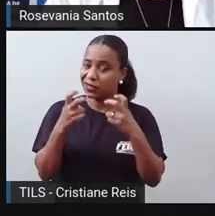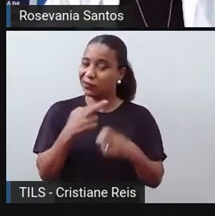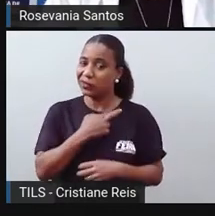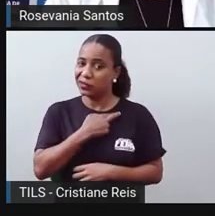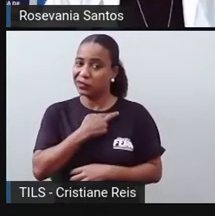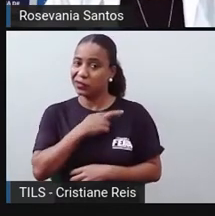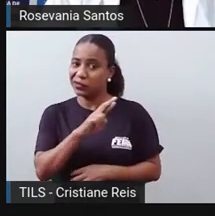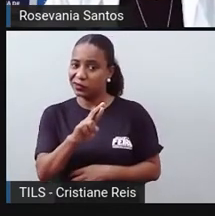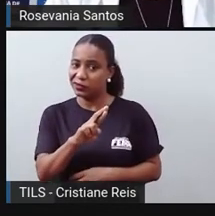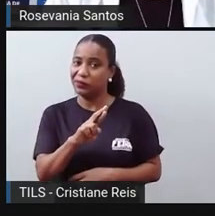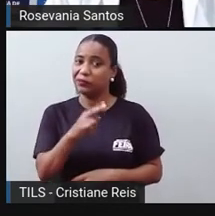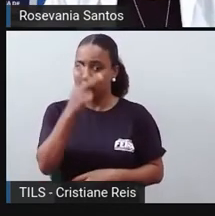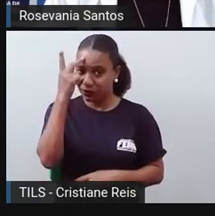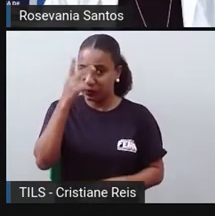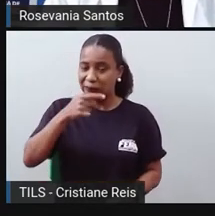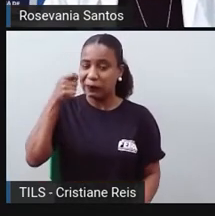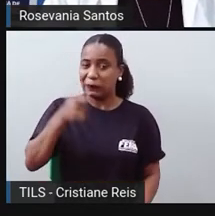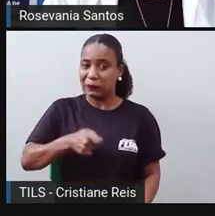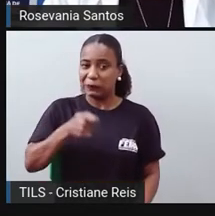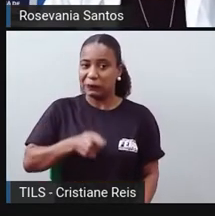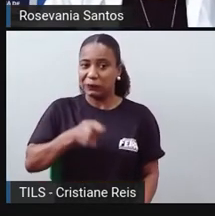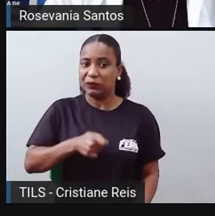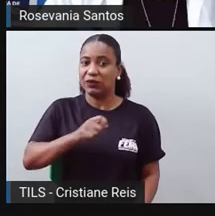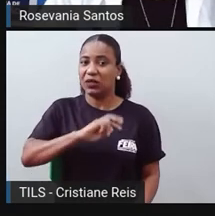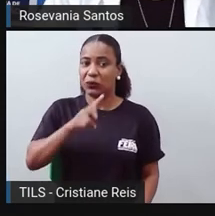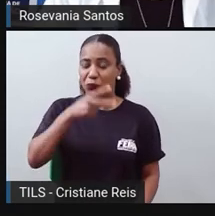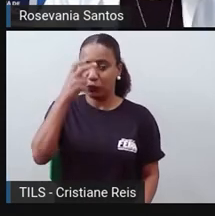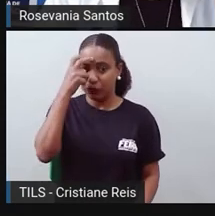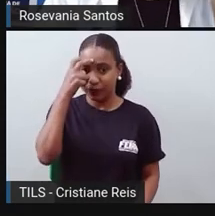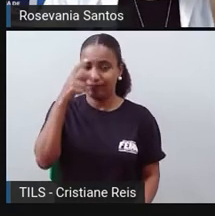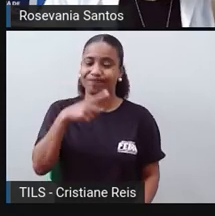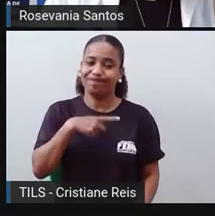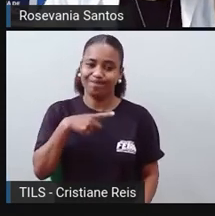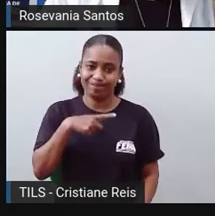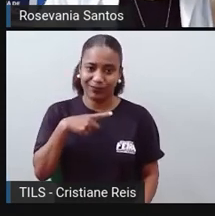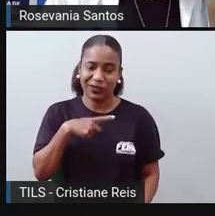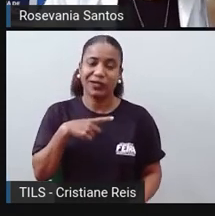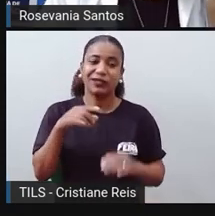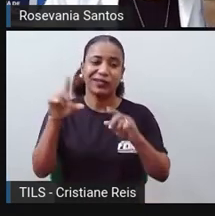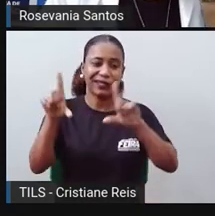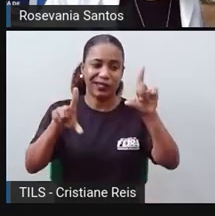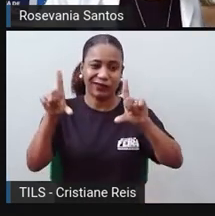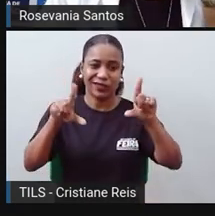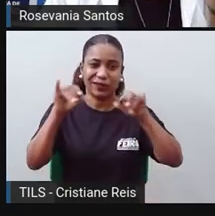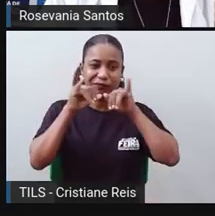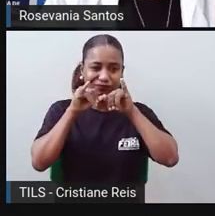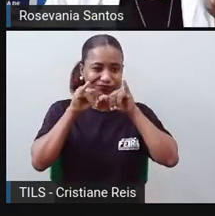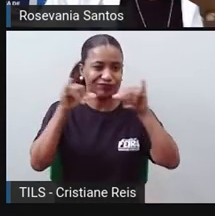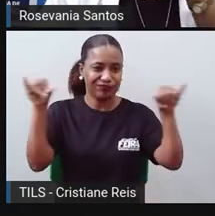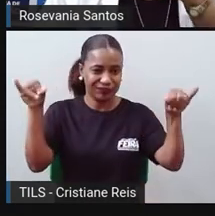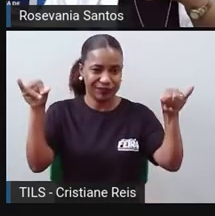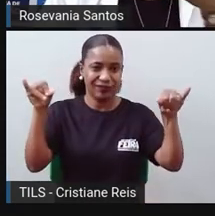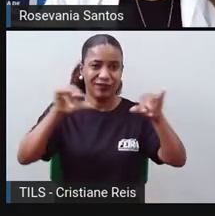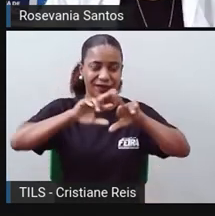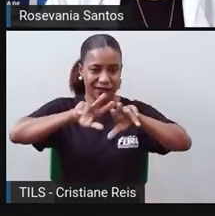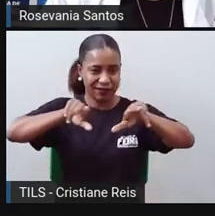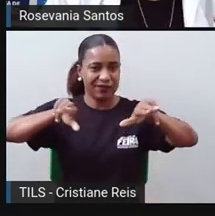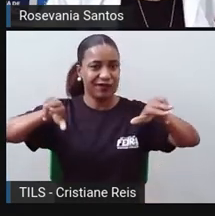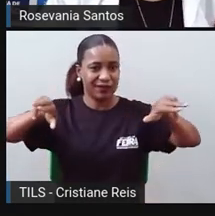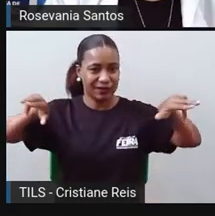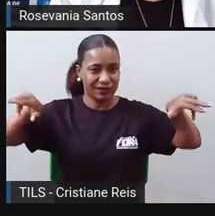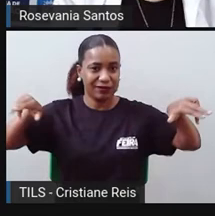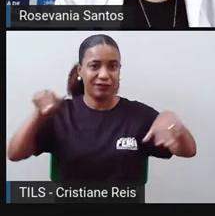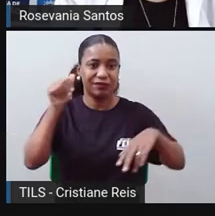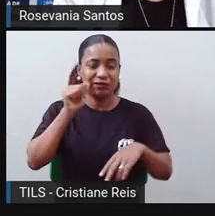tudo pode aparecer, da cultura e tudo. E isso a gente observa direto, né, nos noticiários, tem muito protesto, tem muitas mulheres, as